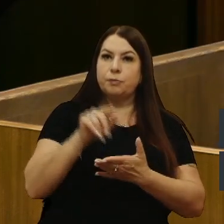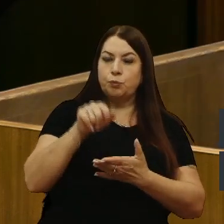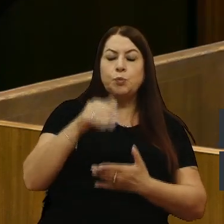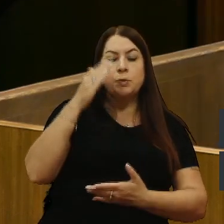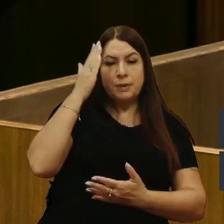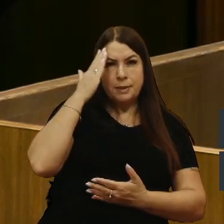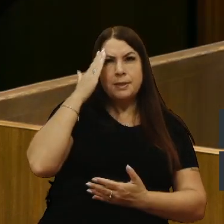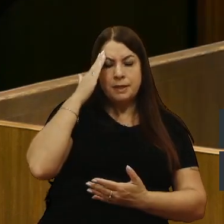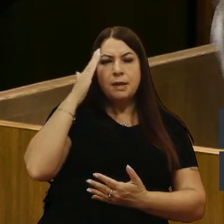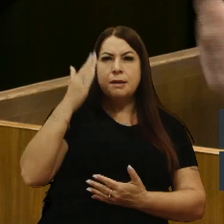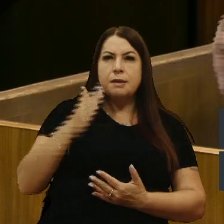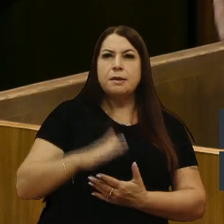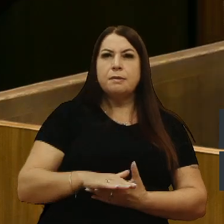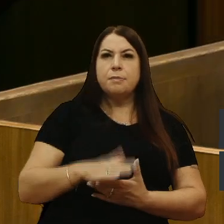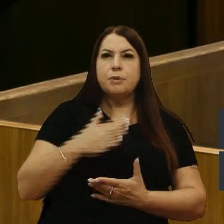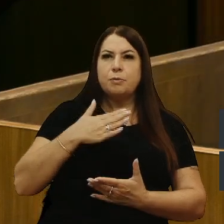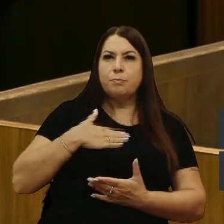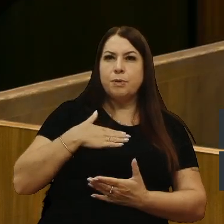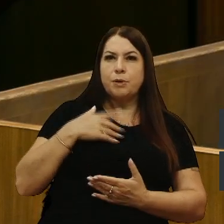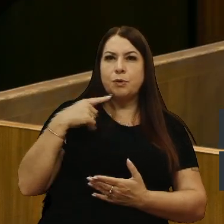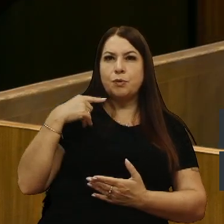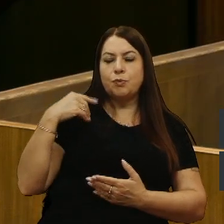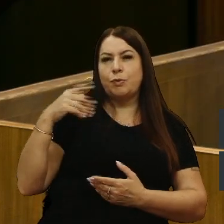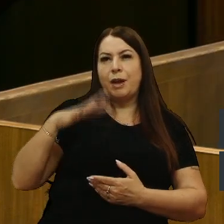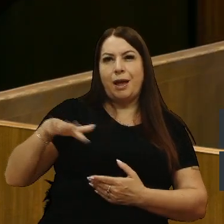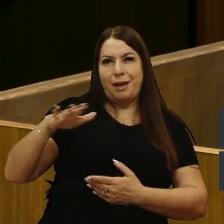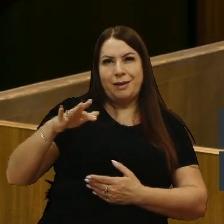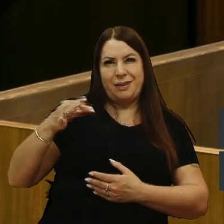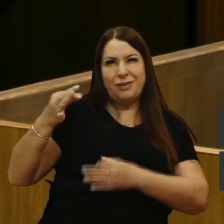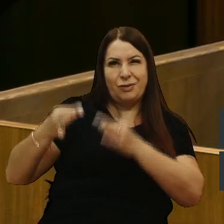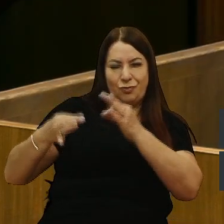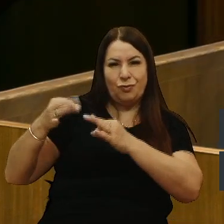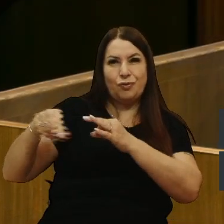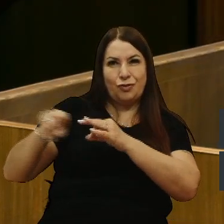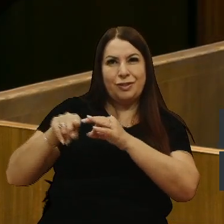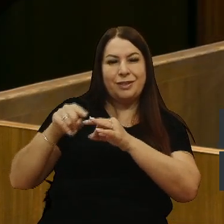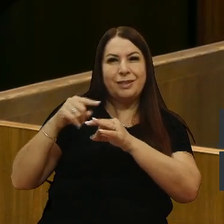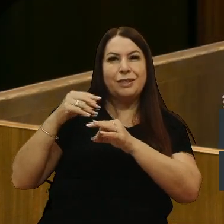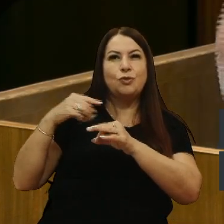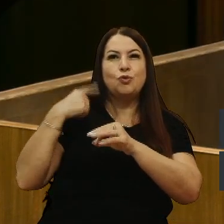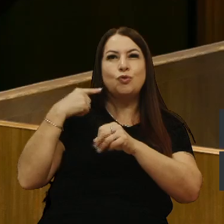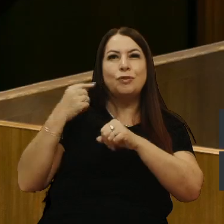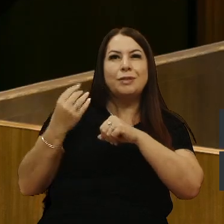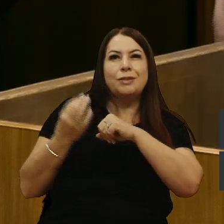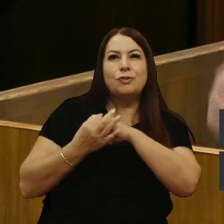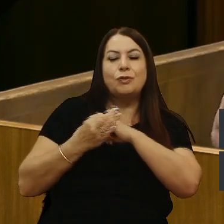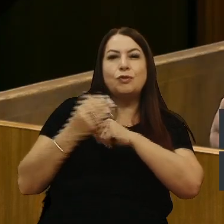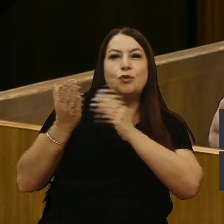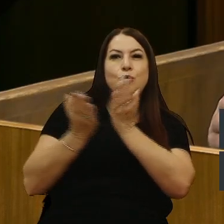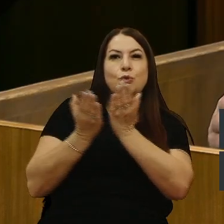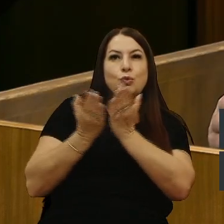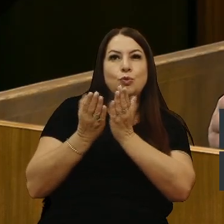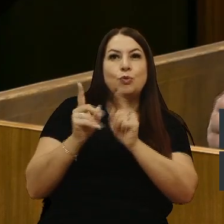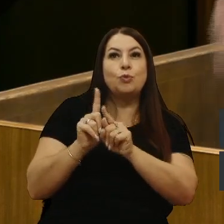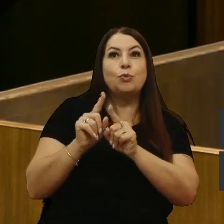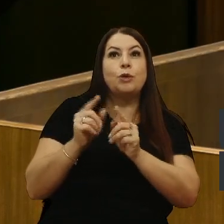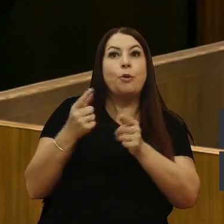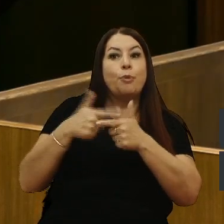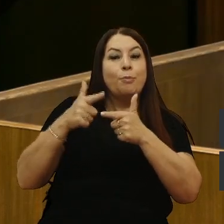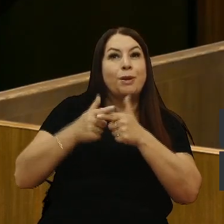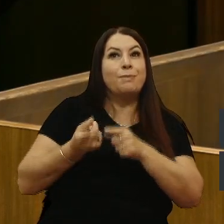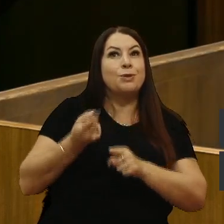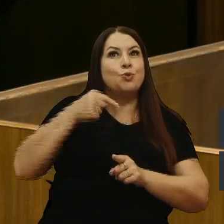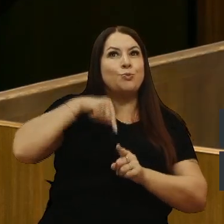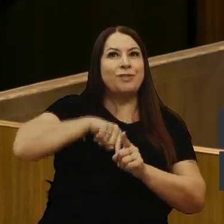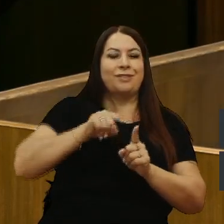que nós, o meu jurídico, estudamos bastante a lei e a gente encontrou o problema da subjetividade. Por